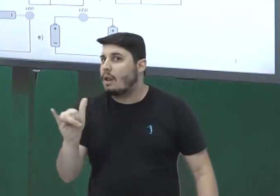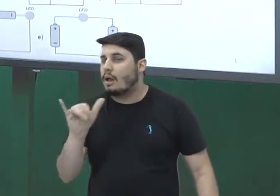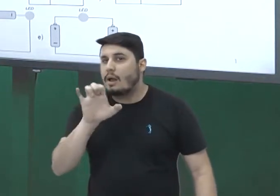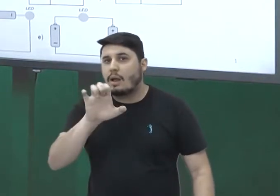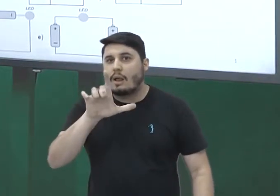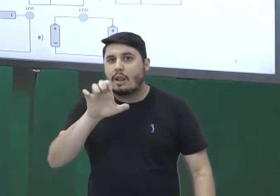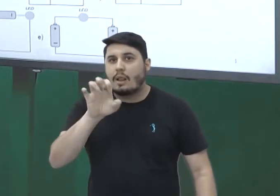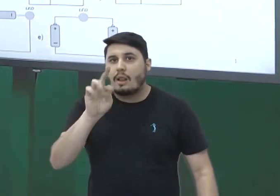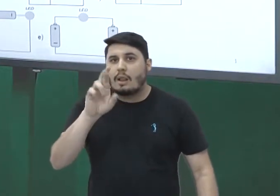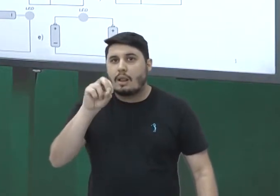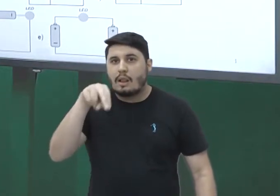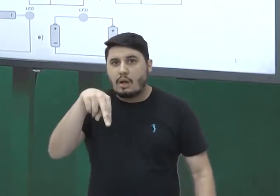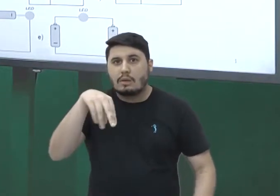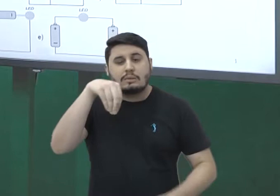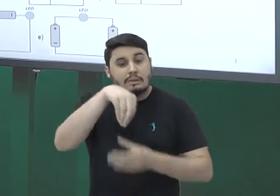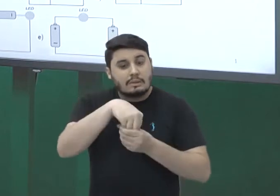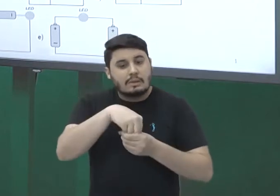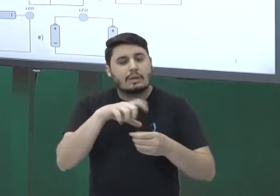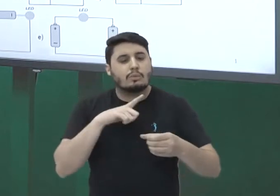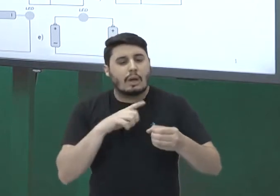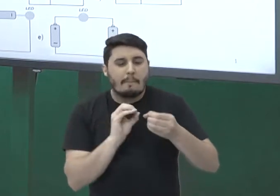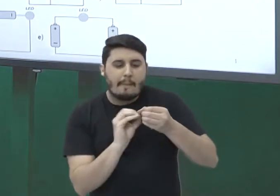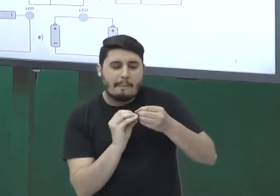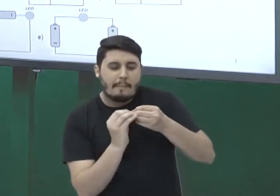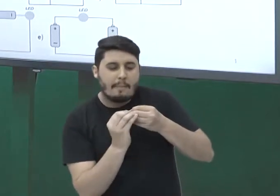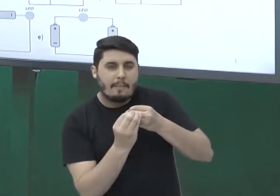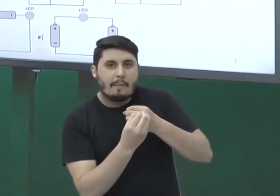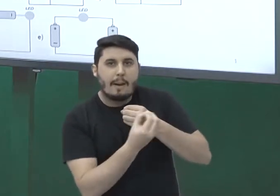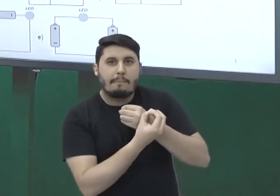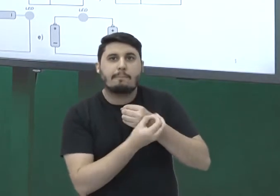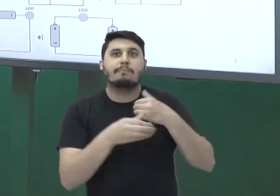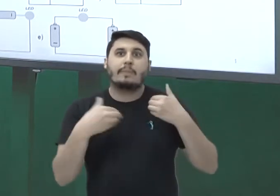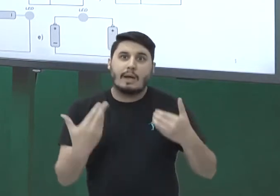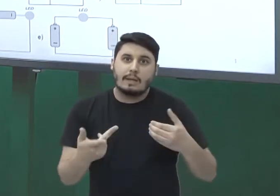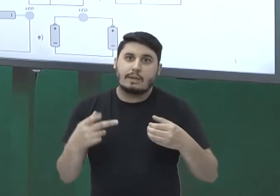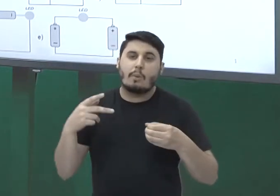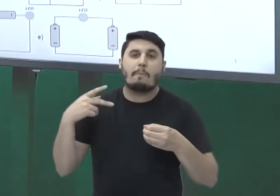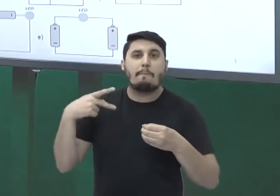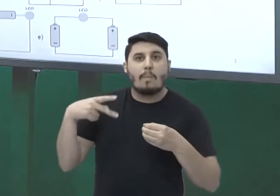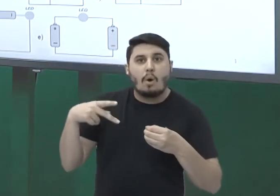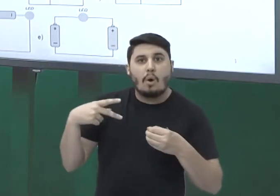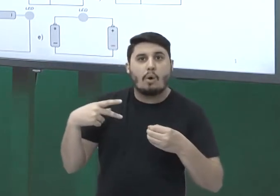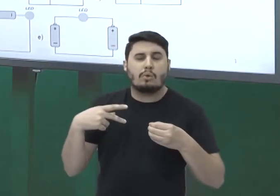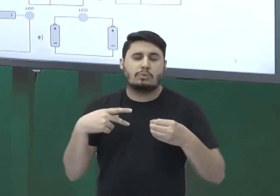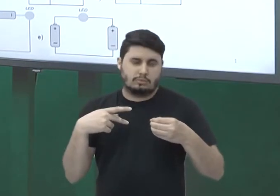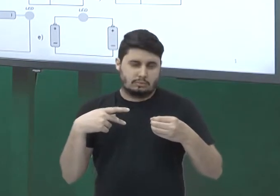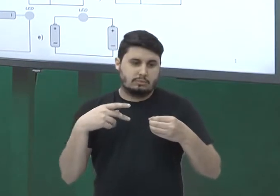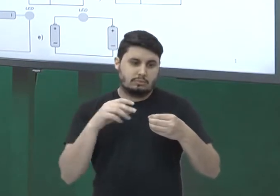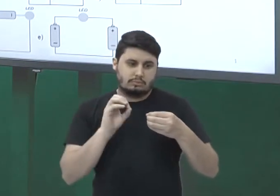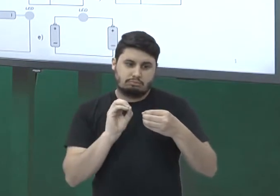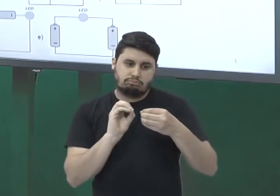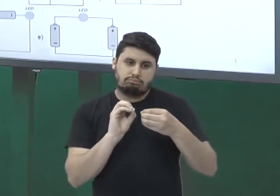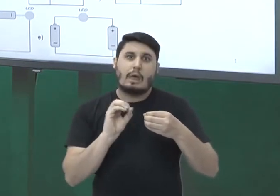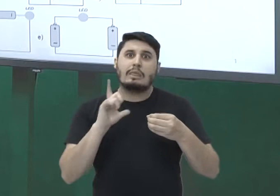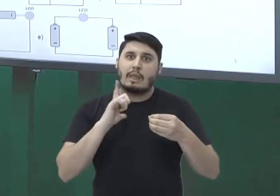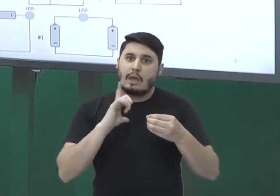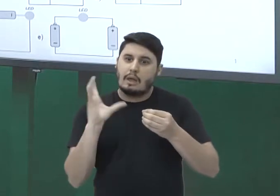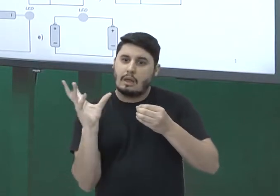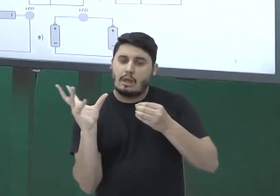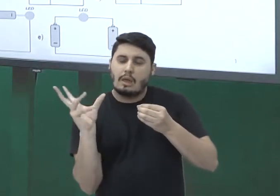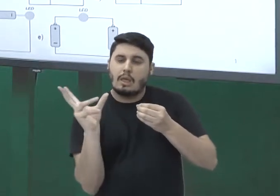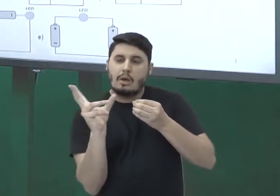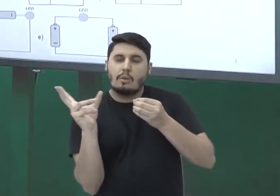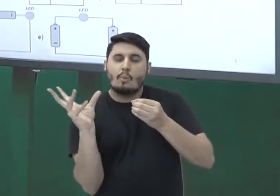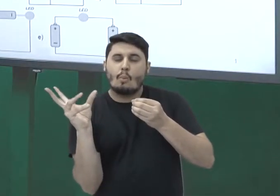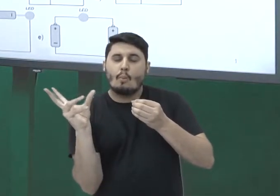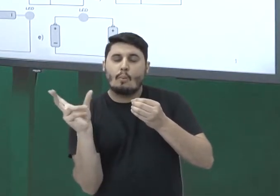bem? Então, esses elétrons, assim como os prótons, são portadores de carga elétrica, desse ente.